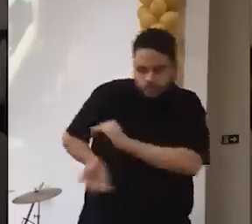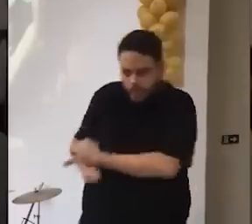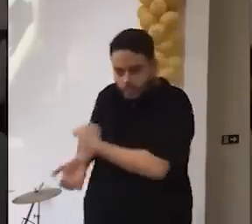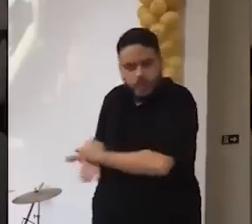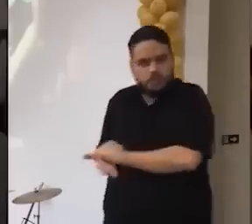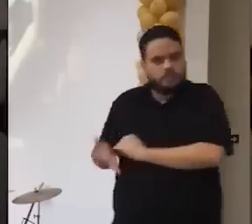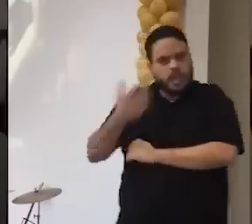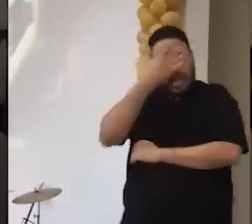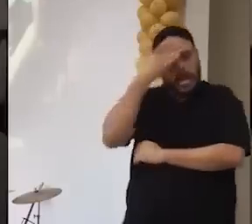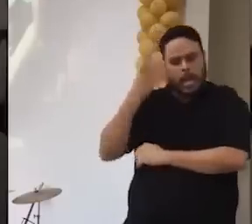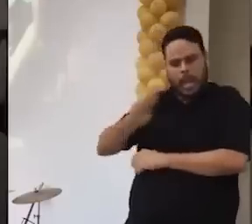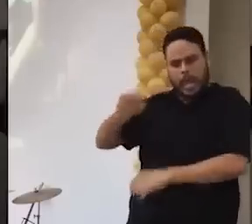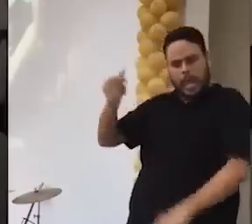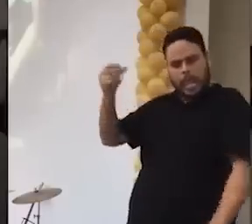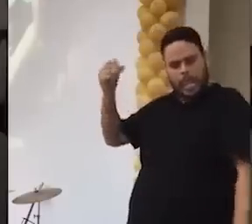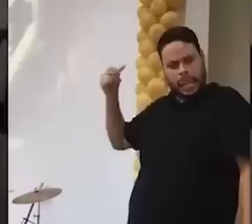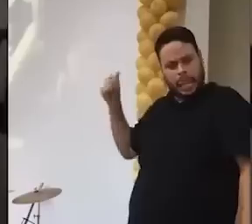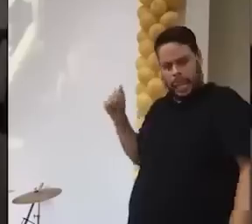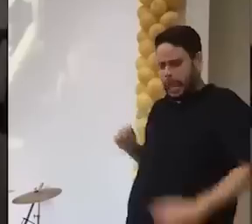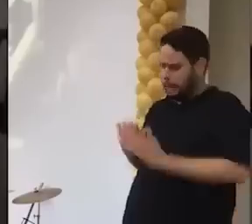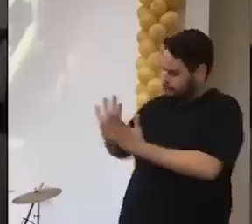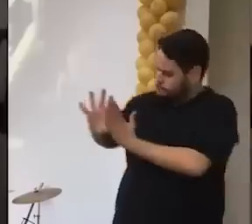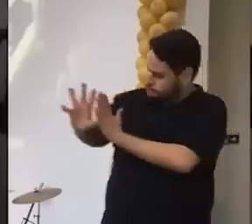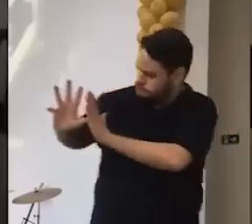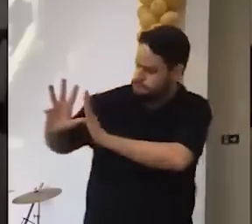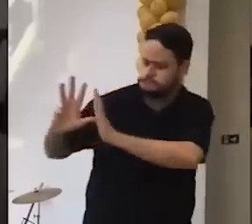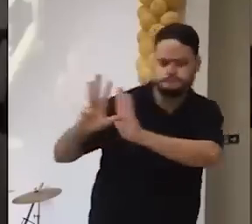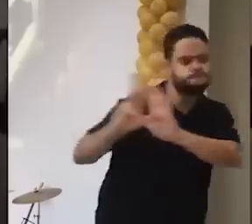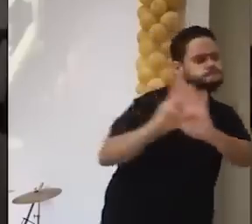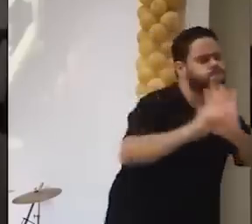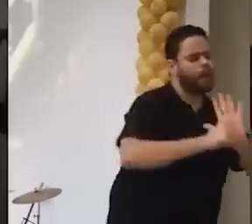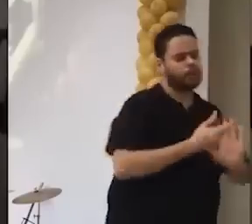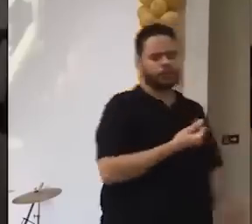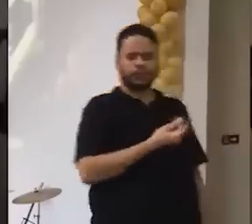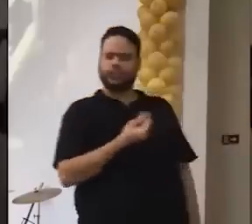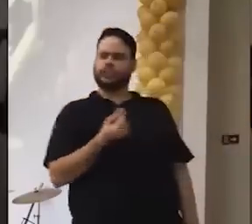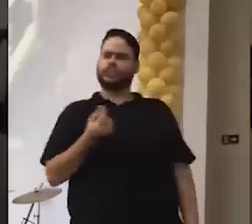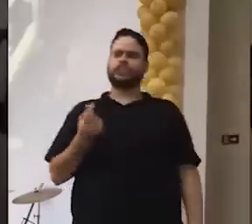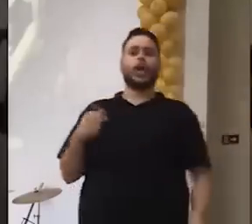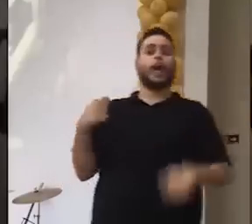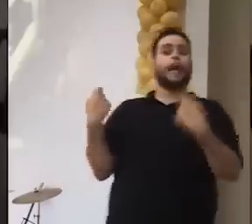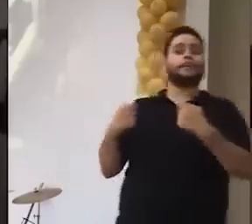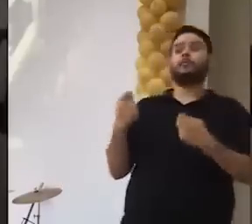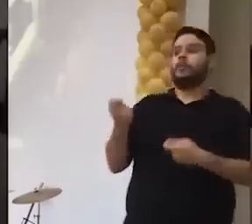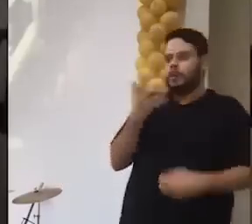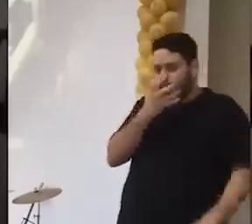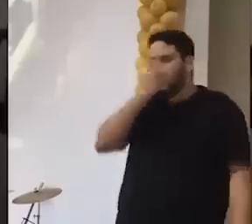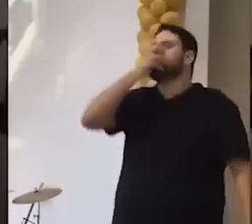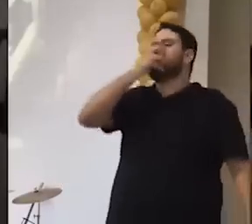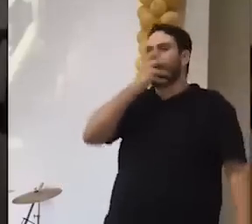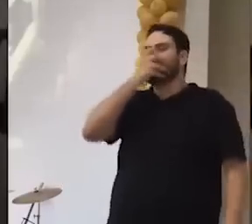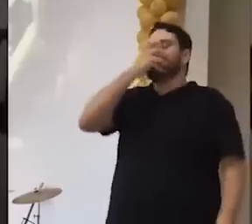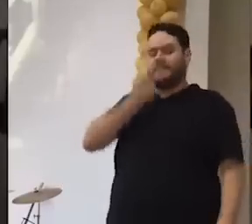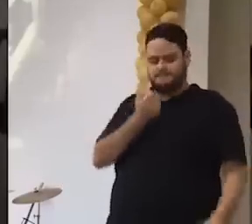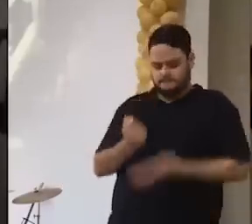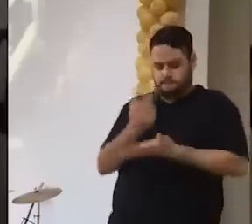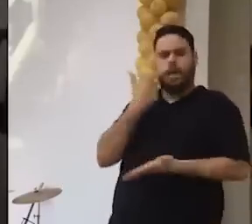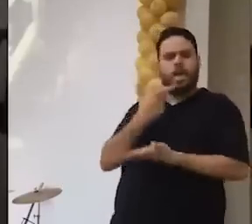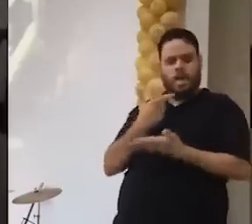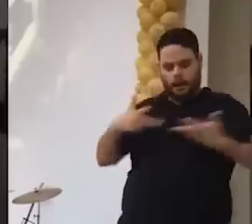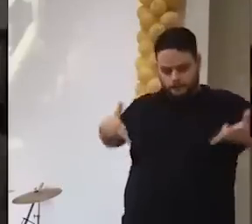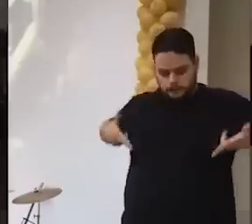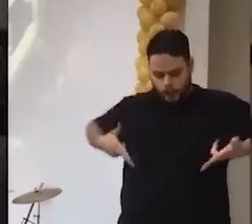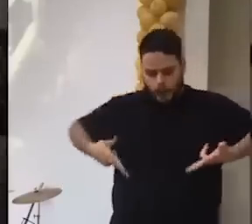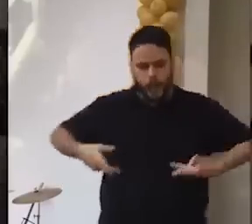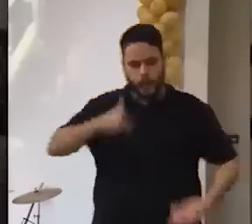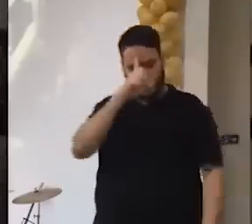saquearam o erário público, aqueles que roubaram dinheiro que devia ir para respirador, para remédio, para cirurgia, para